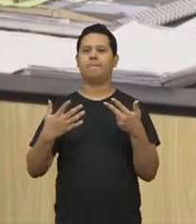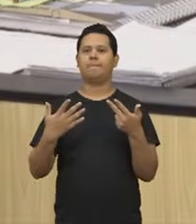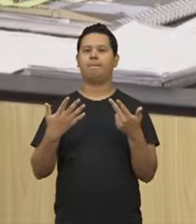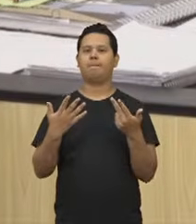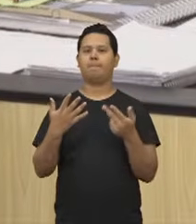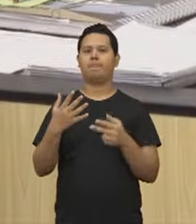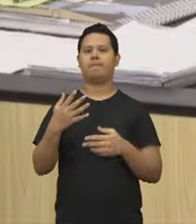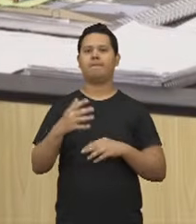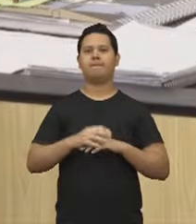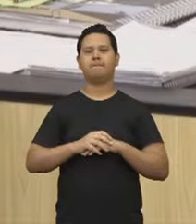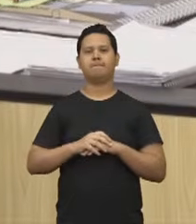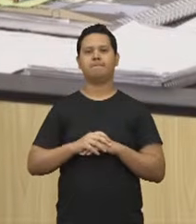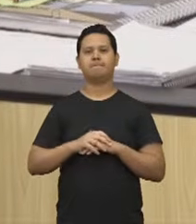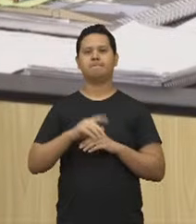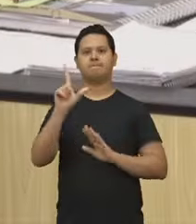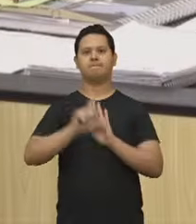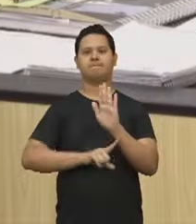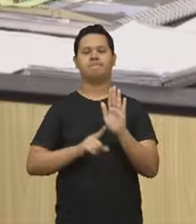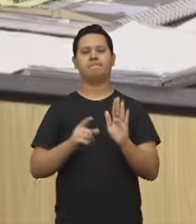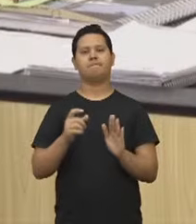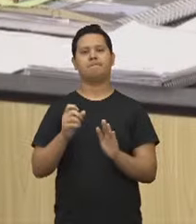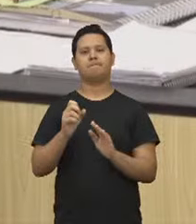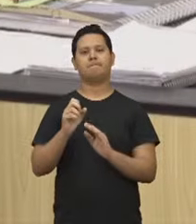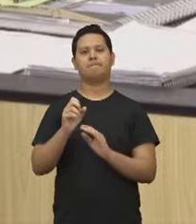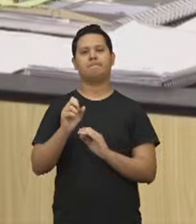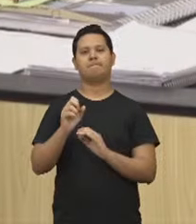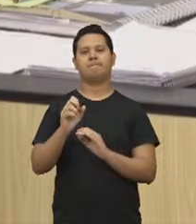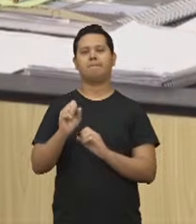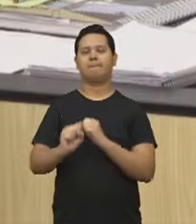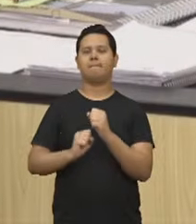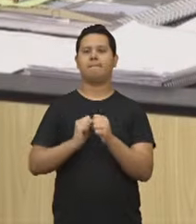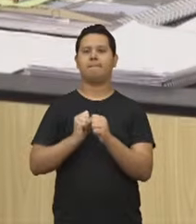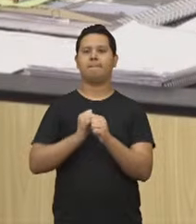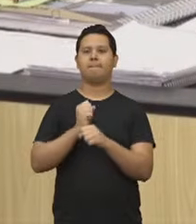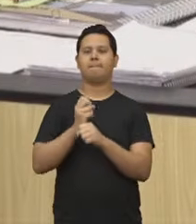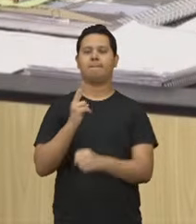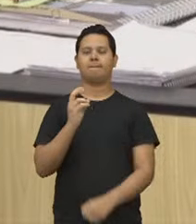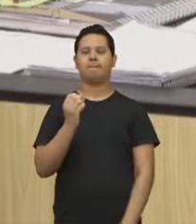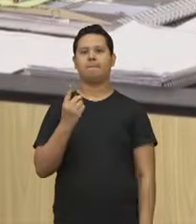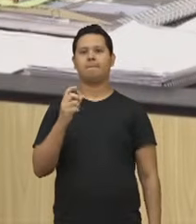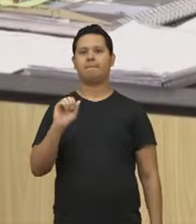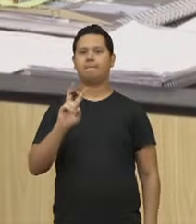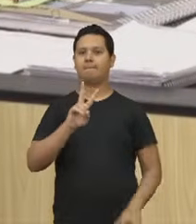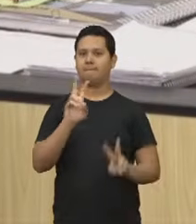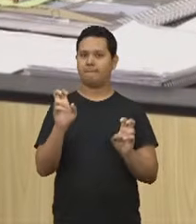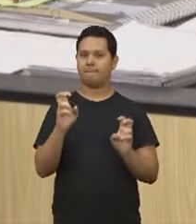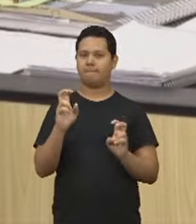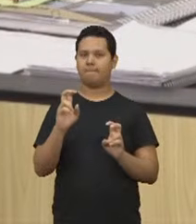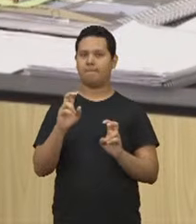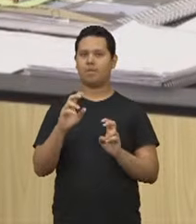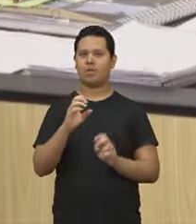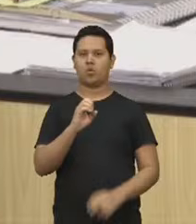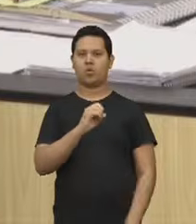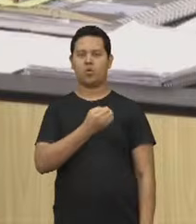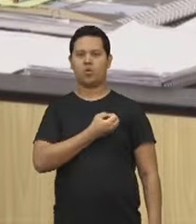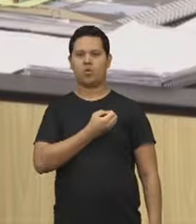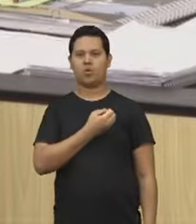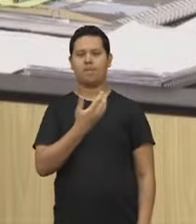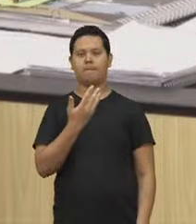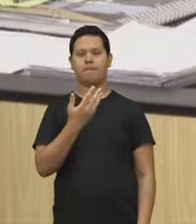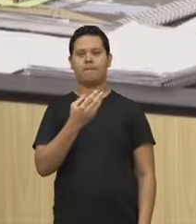Altera a Lei Complementar número 5 de 28 de dezembro de 1992, Código Tributário